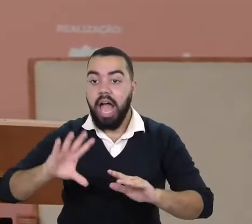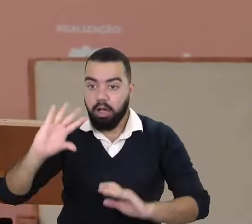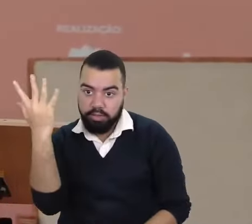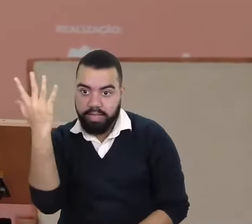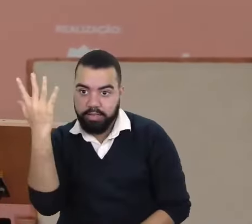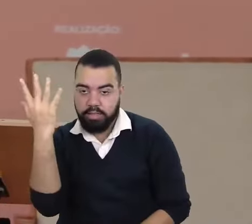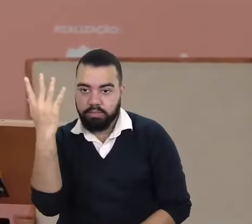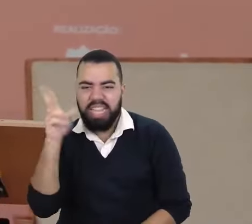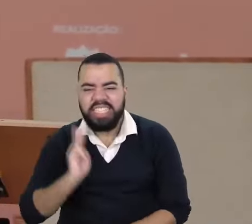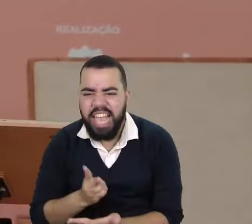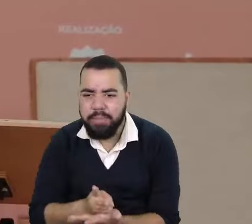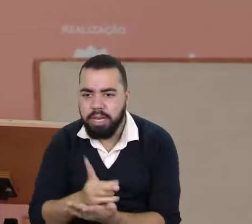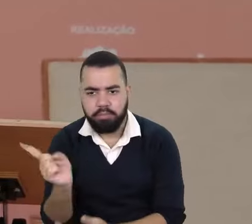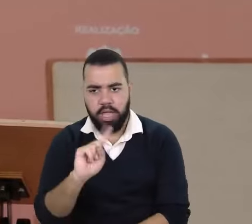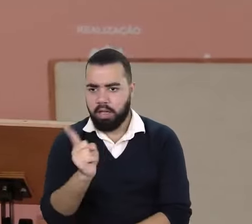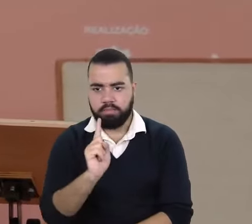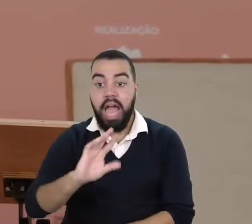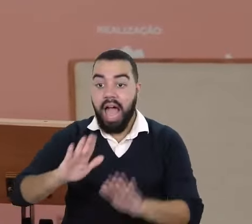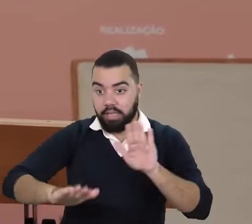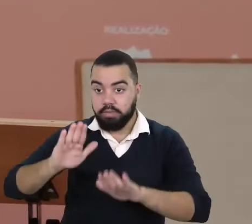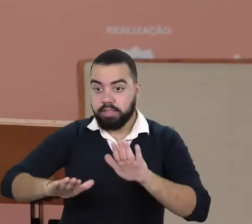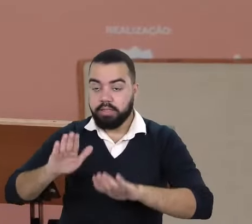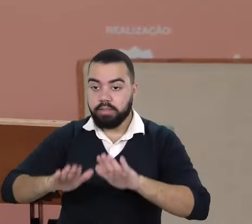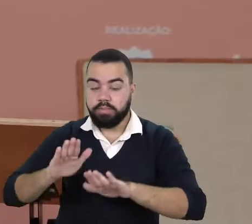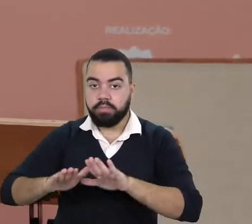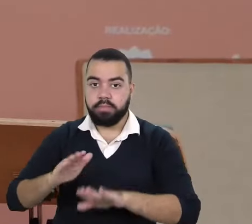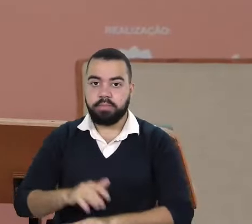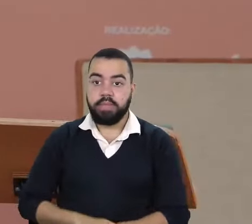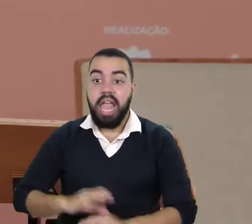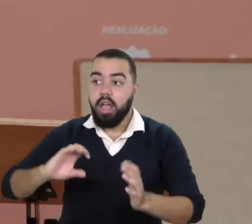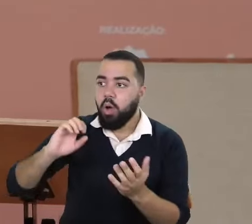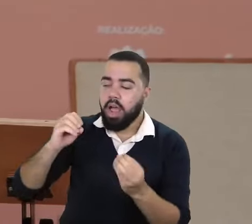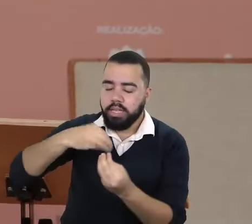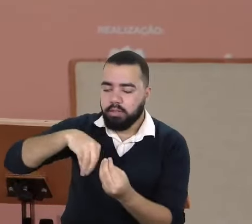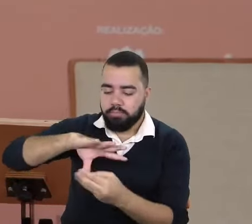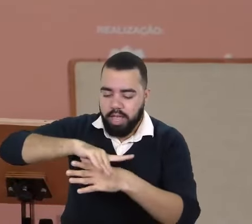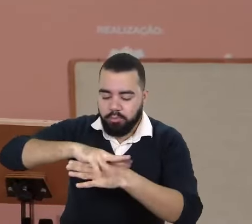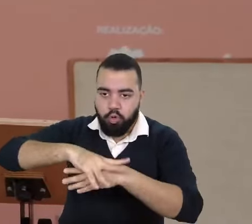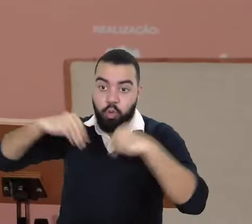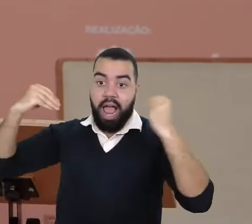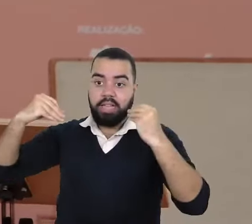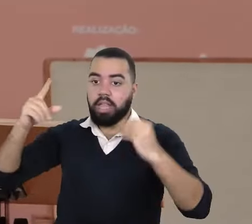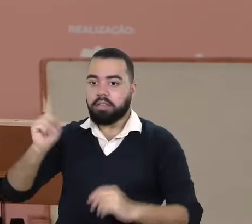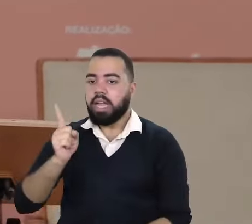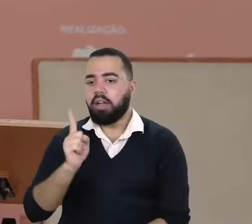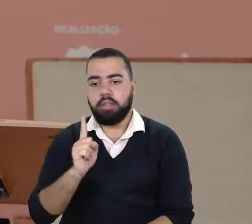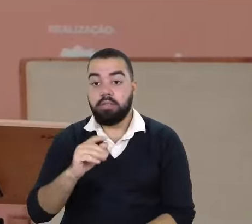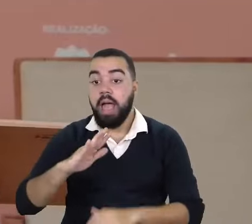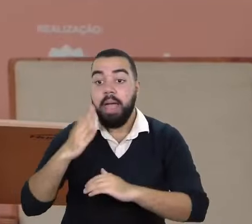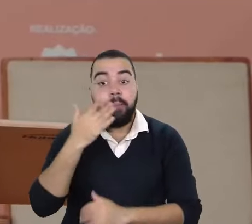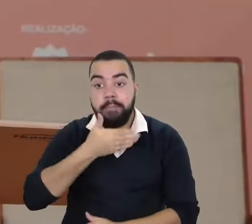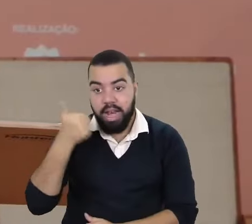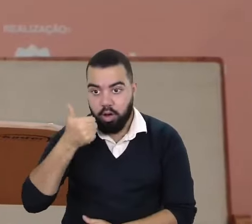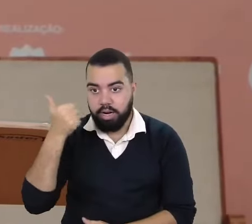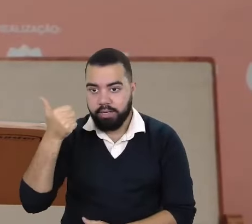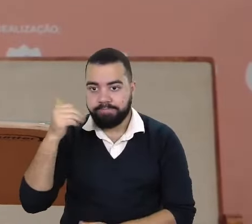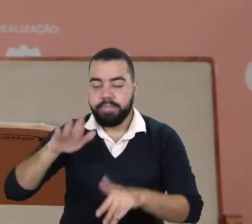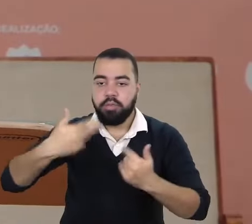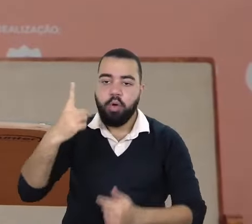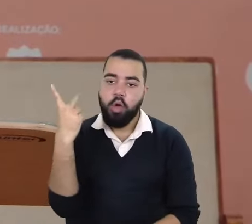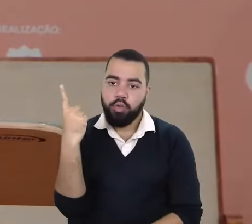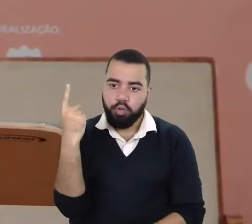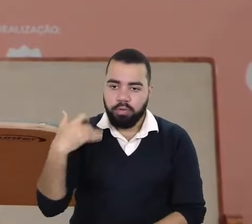desenvolvimento. A pessoa dá uma melhora em alguns sinais do autismo. Não é que ela foi curada, ela teve uma melhora. E com 12 anos, eu